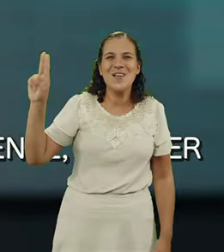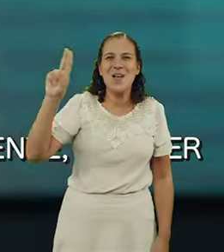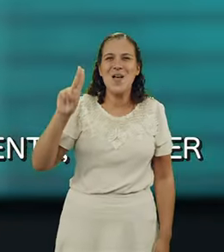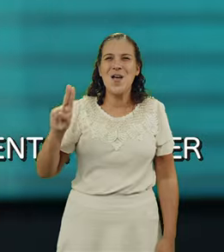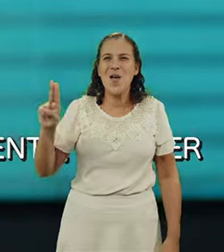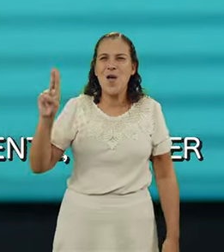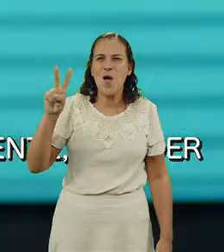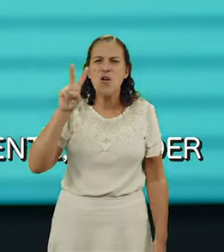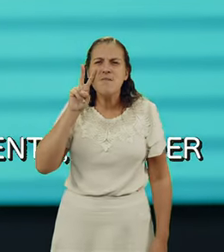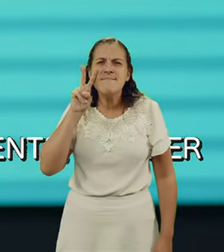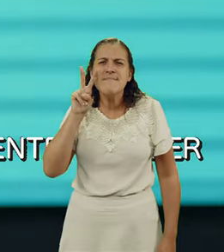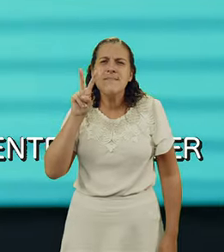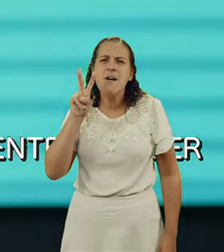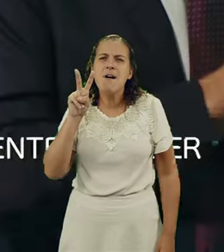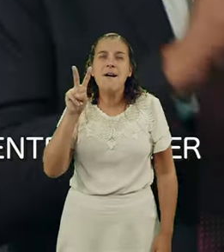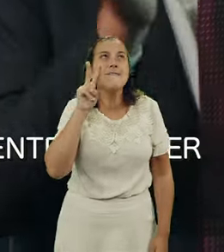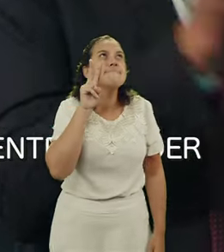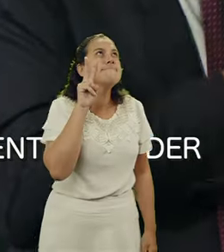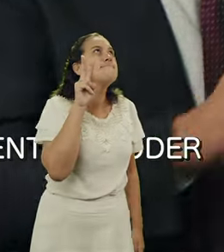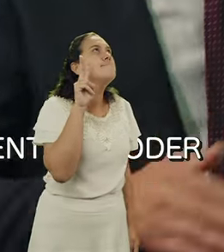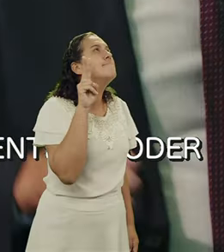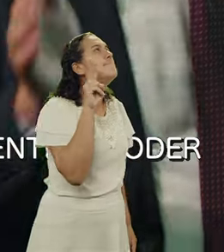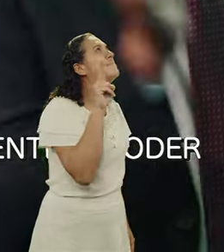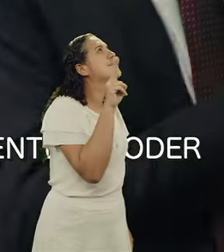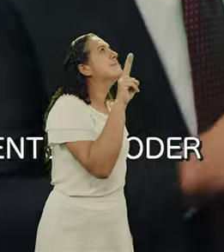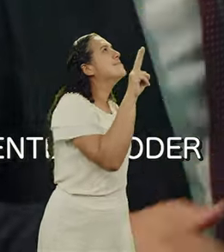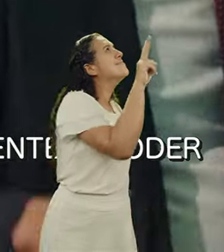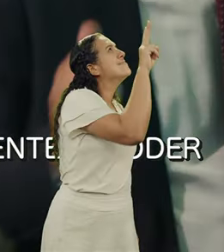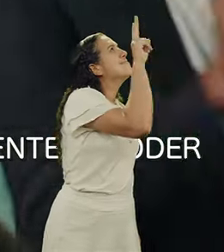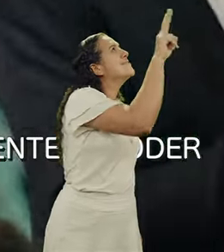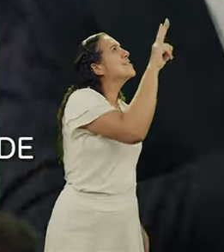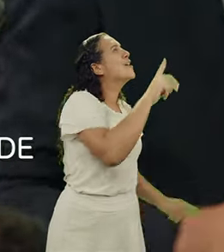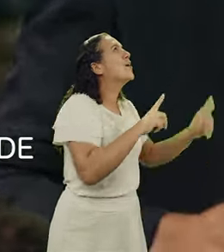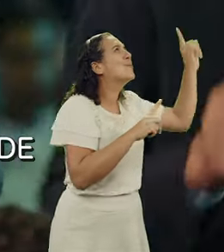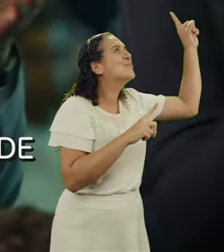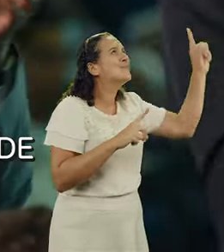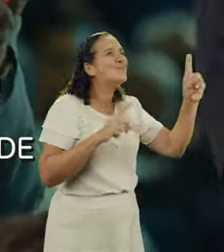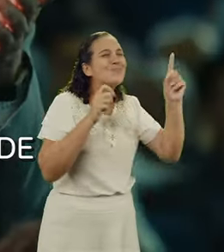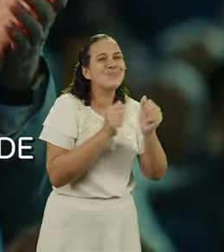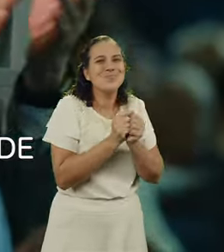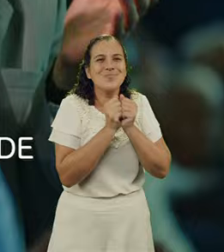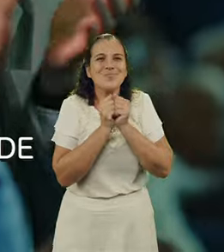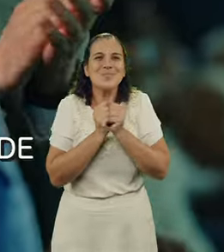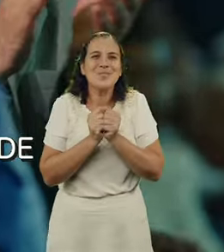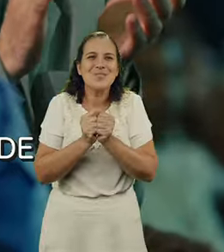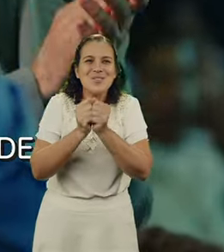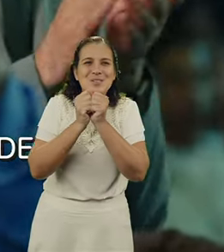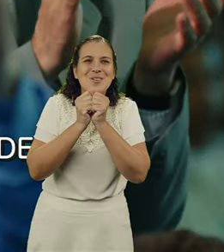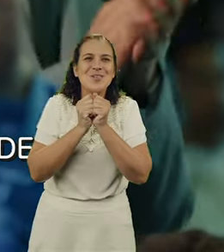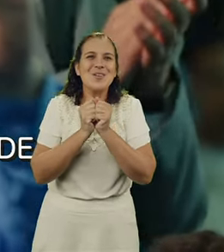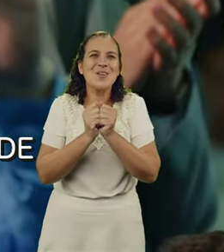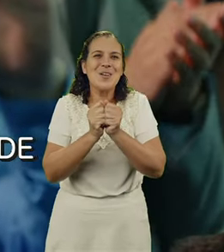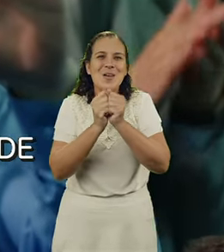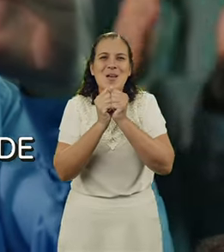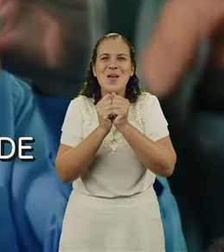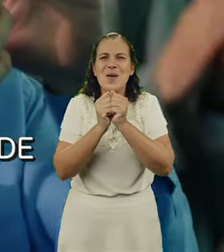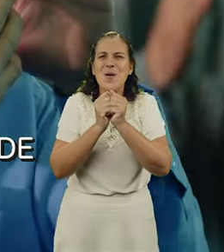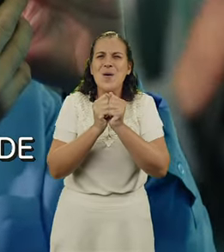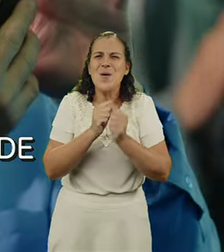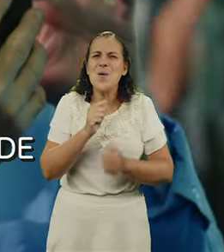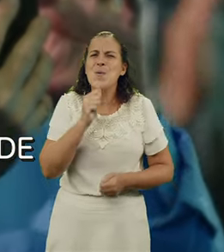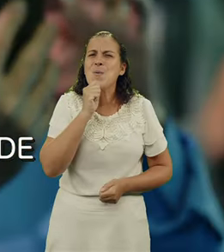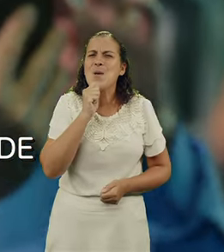frente e te mostra bem contente em poder testificar. Fala sempre a verdade